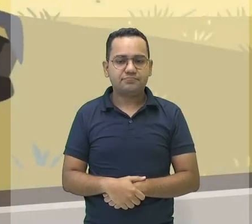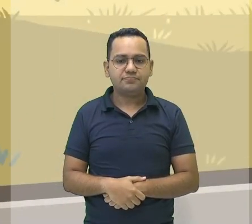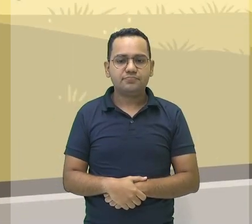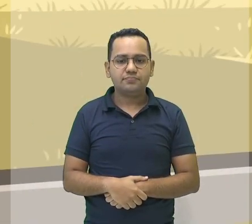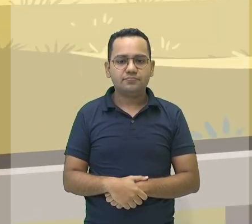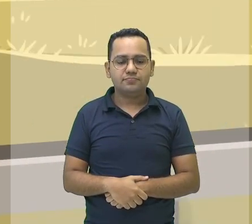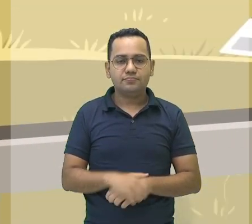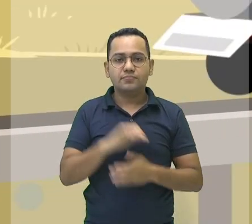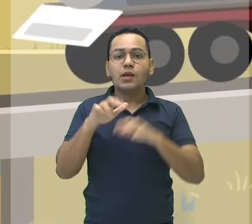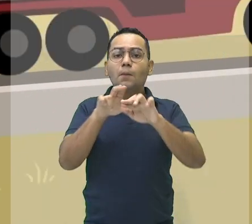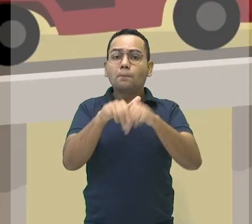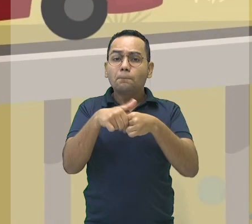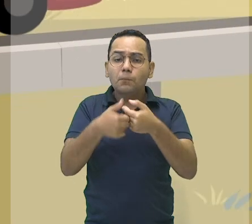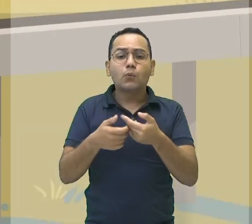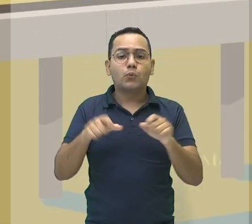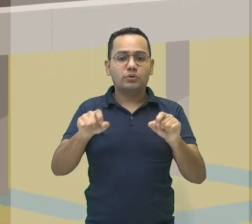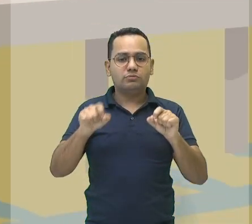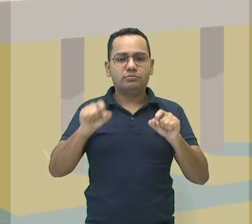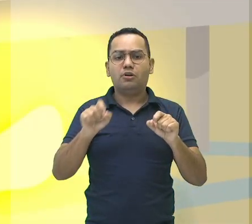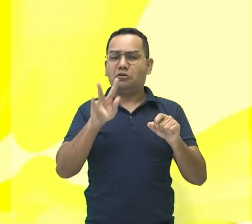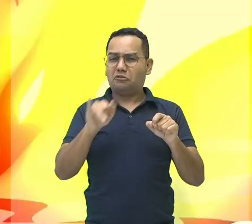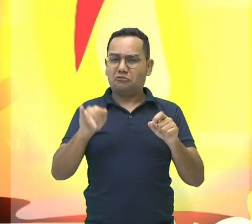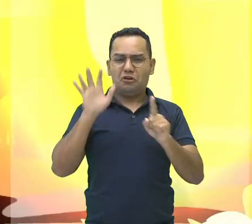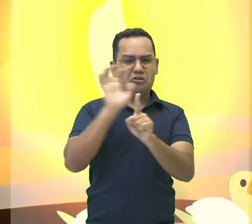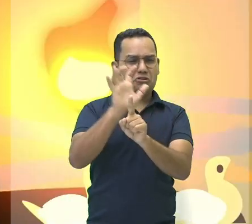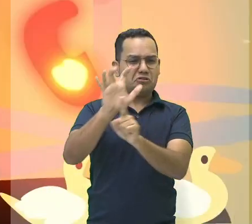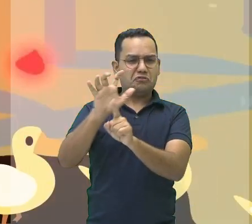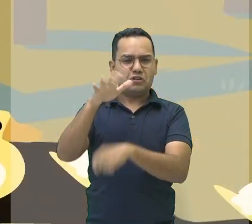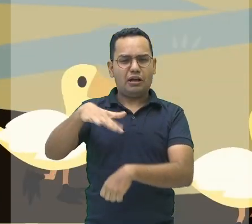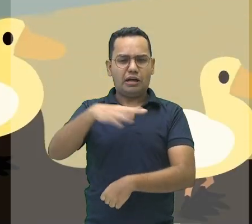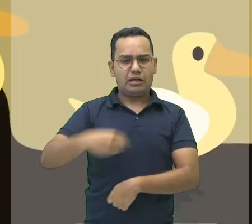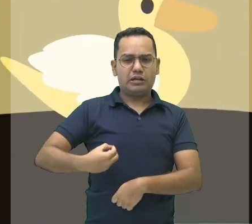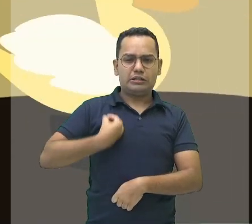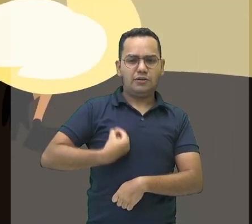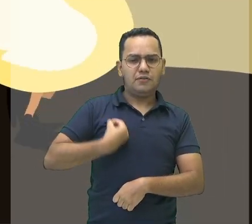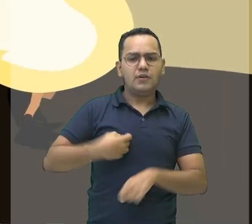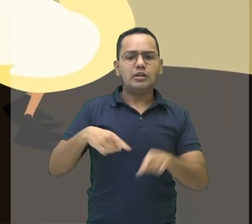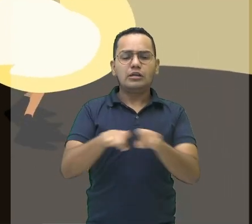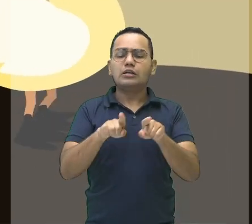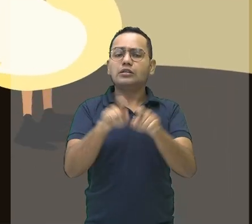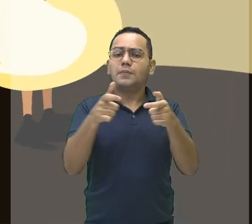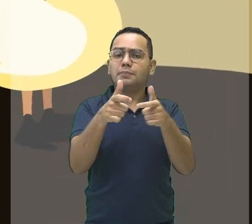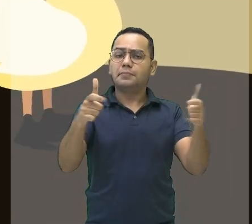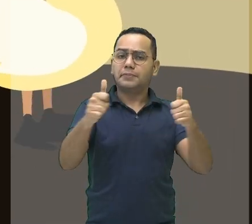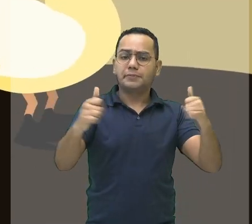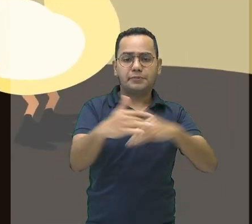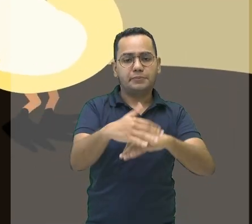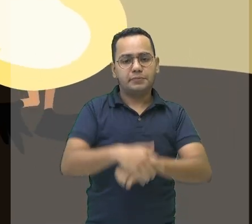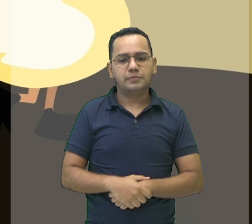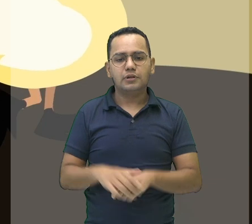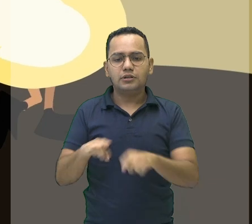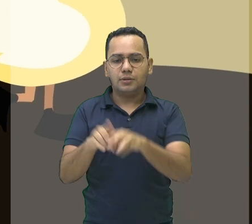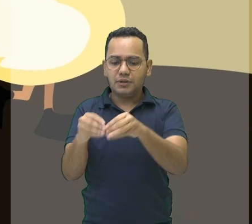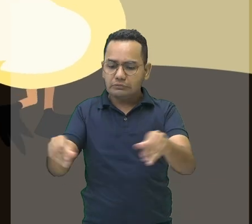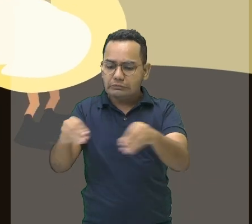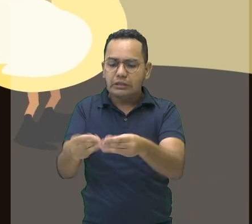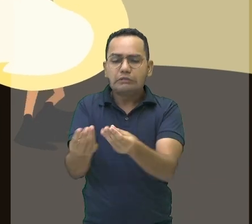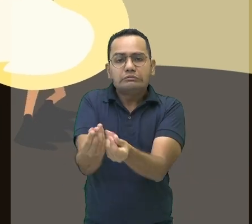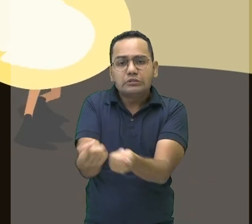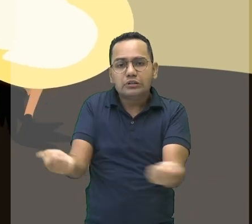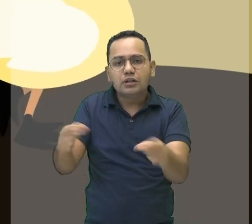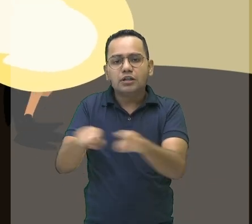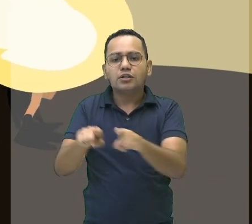Dessa forma, interferem na dinâmica da vida por meio do crescimento urbanístico, da destruição dos solos e dos